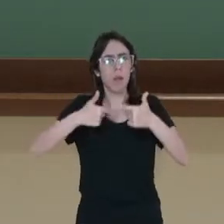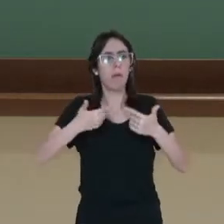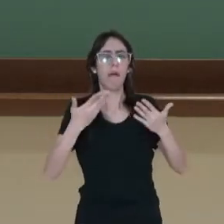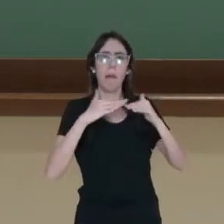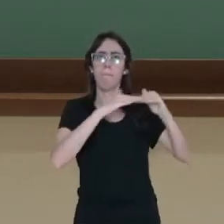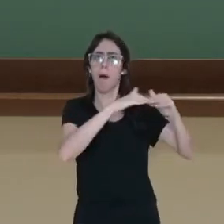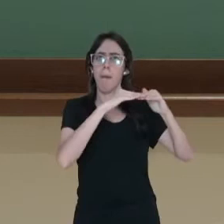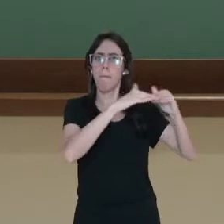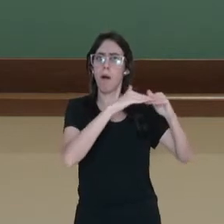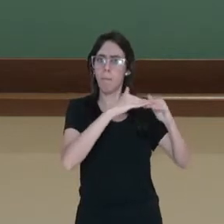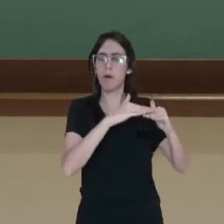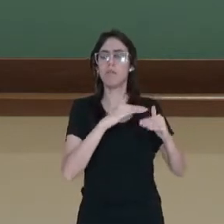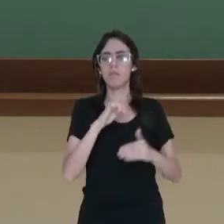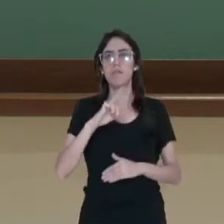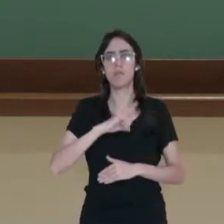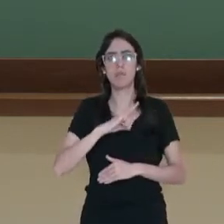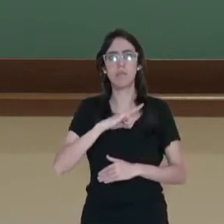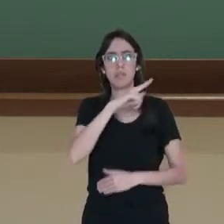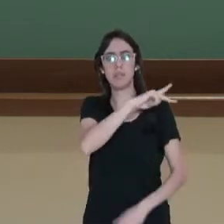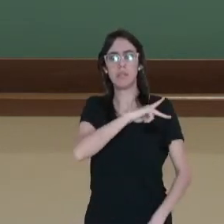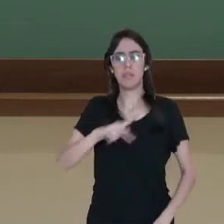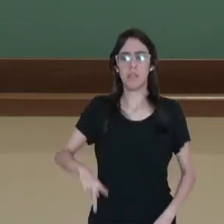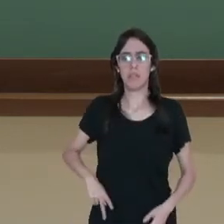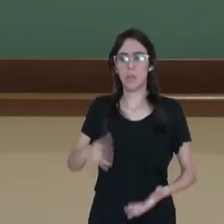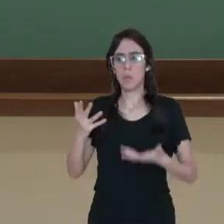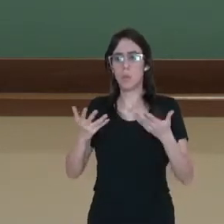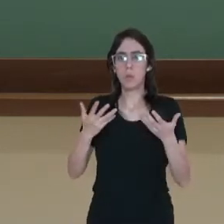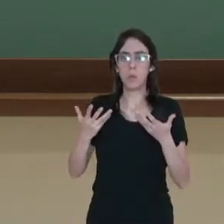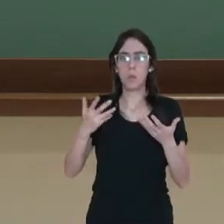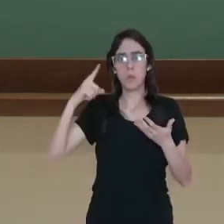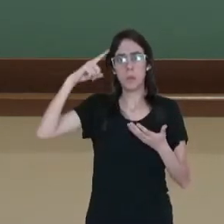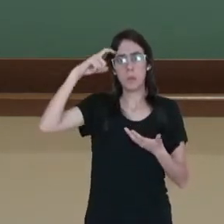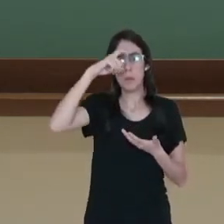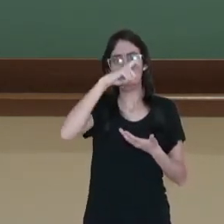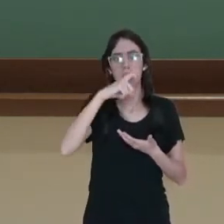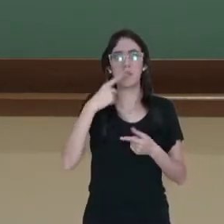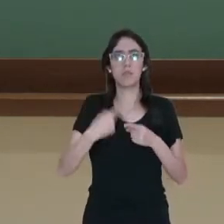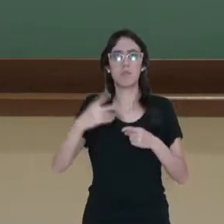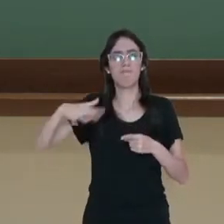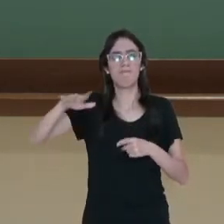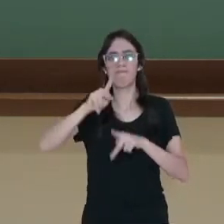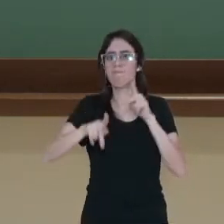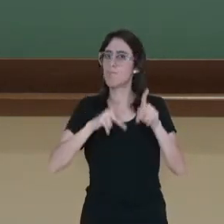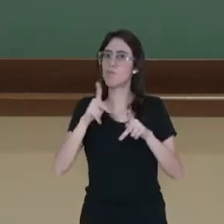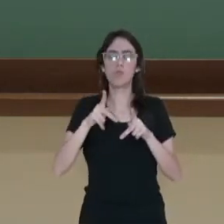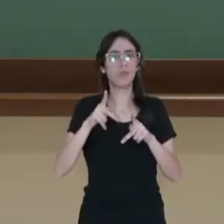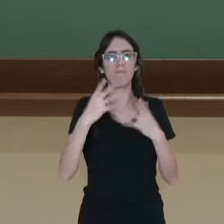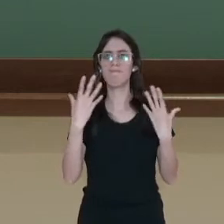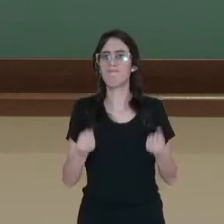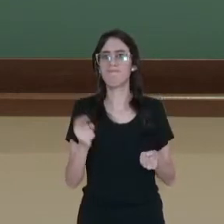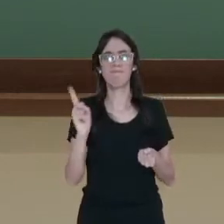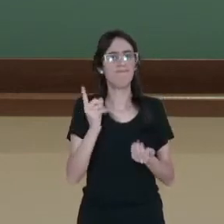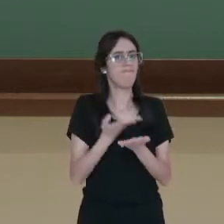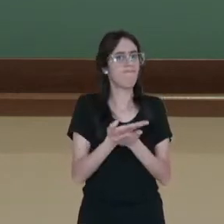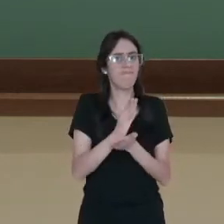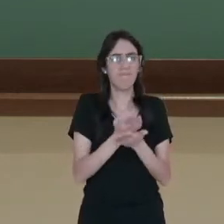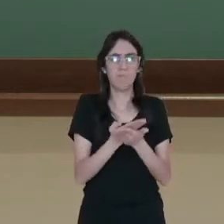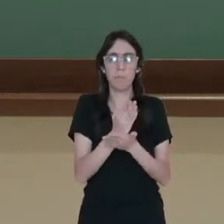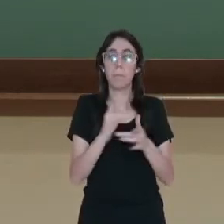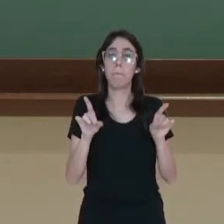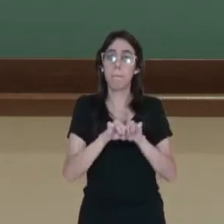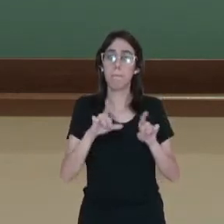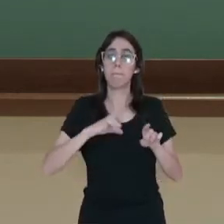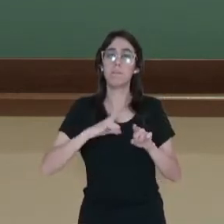presidente entrou em declínio no segundo governo, devido à insatisfação social. Houve também um aumento da pressão dos